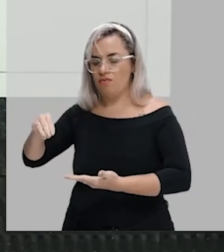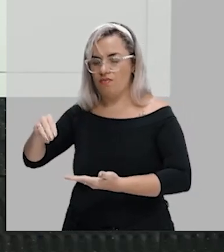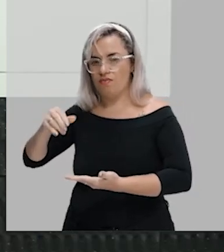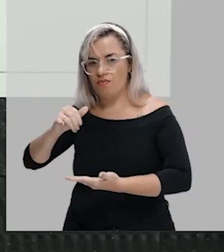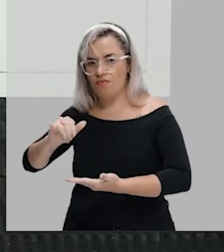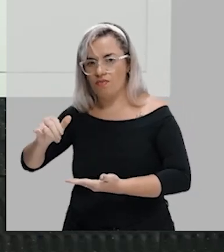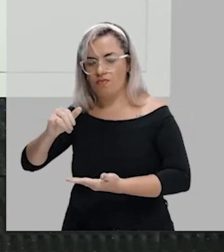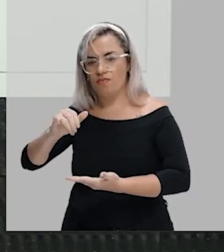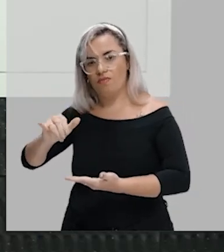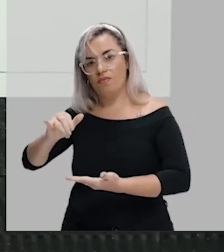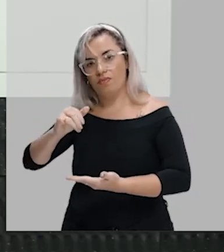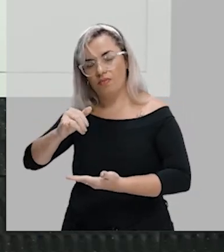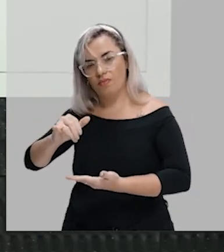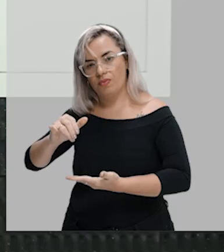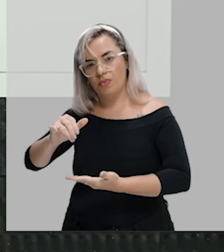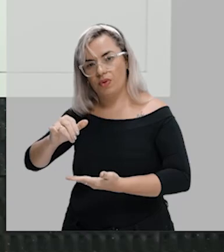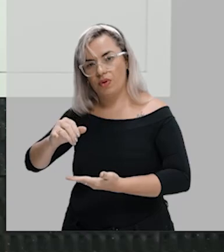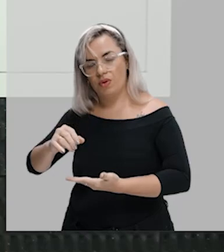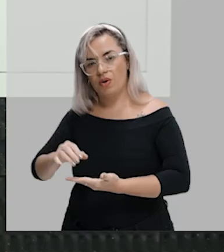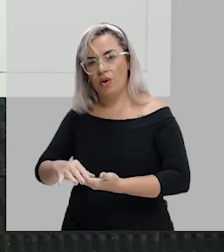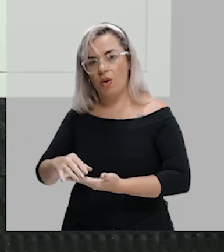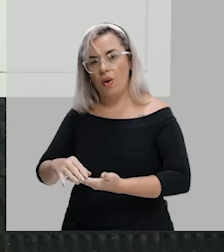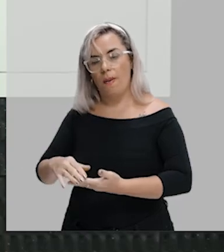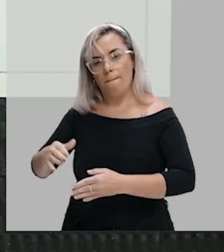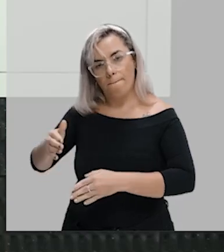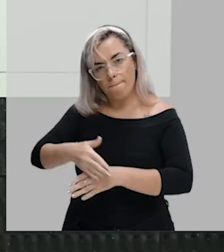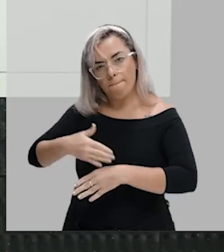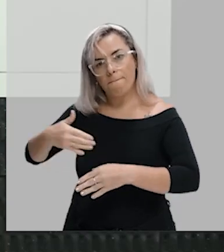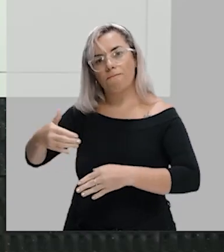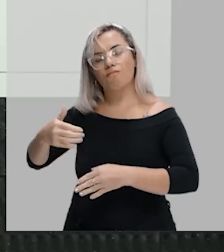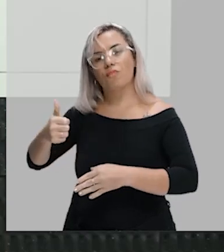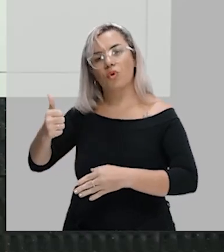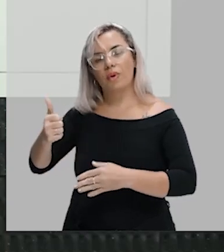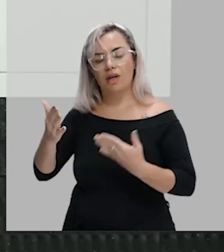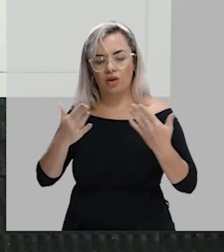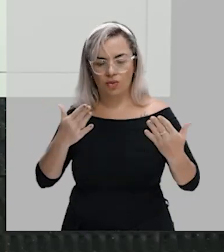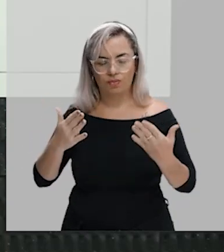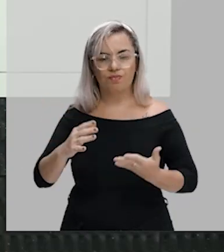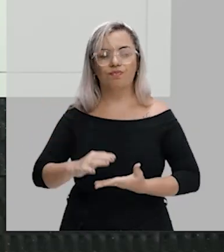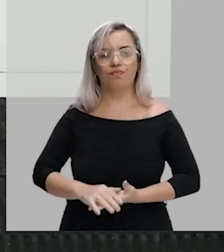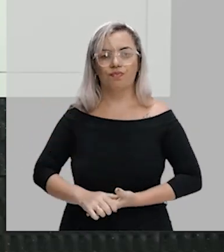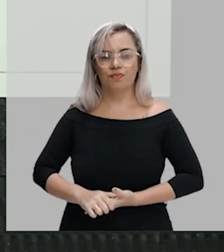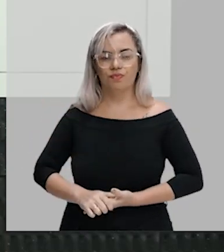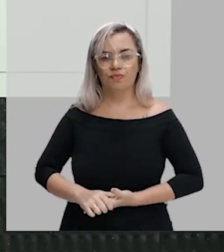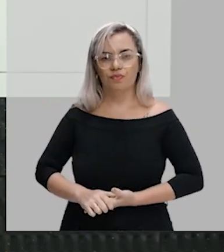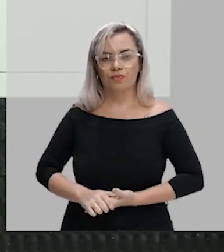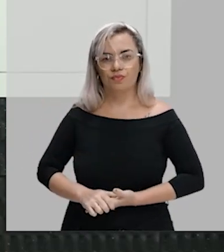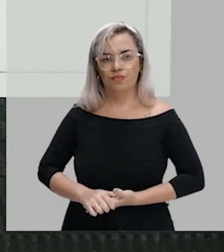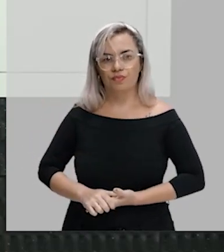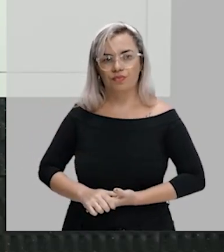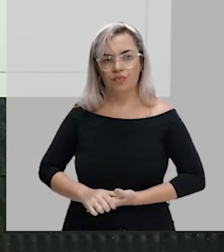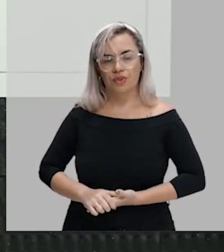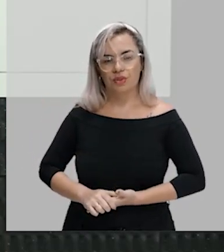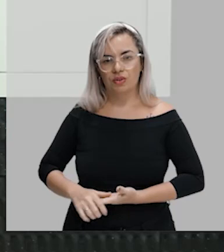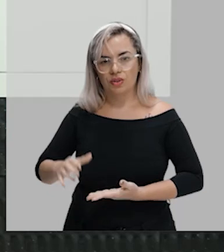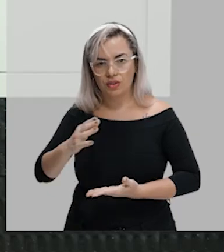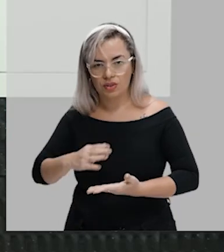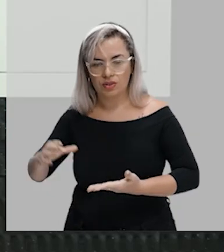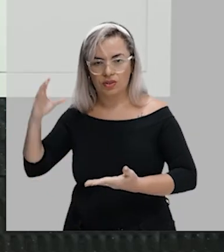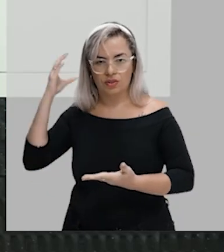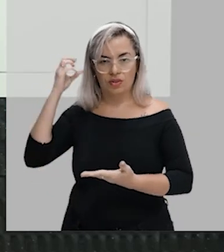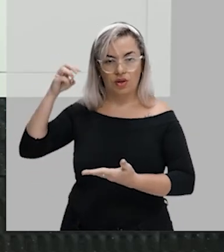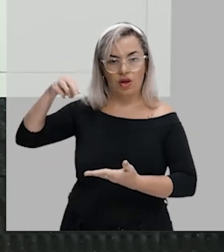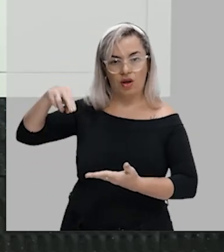informação aí que já é um pouco melhor do que a AM, tá certo? Então essas ondas de rádio, elas são utilizadas,